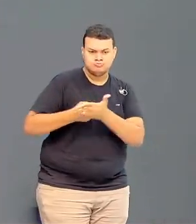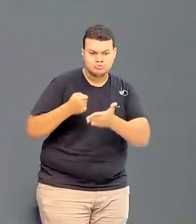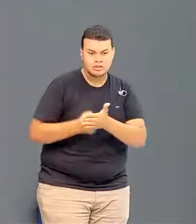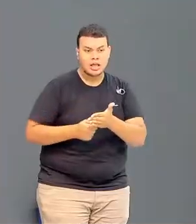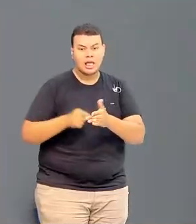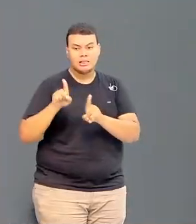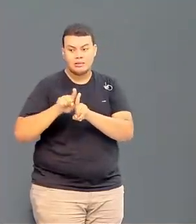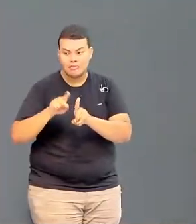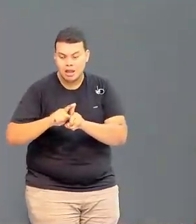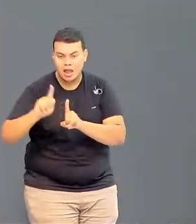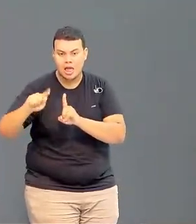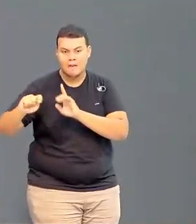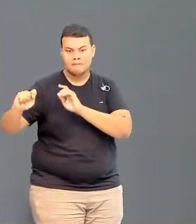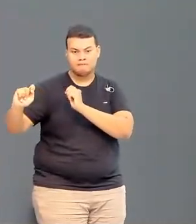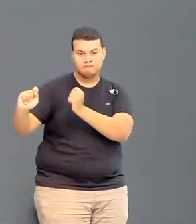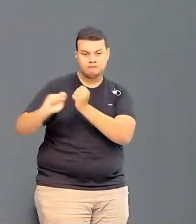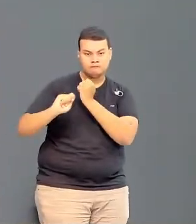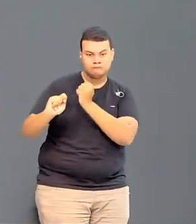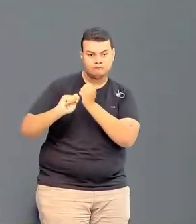inimigo através de